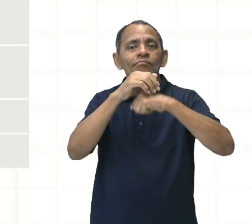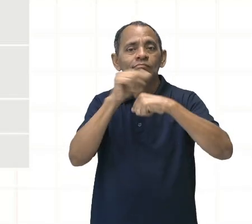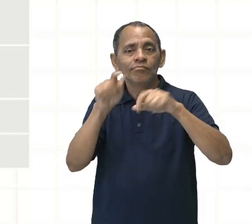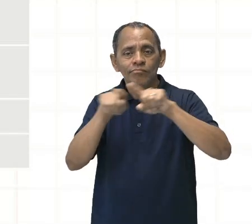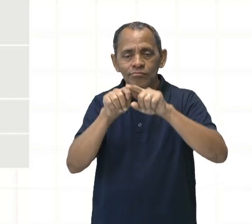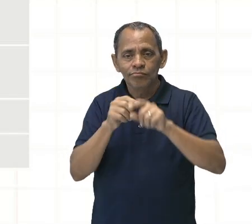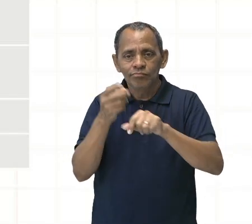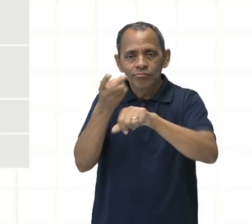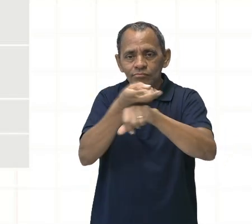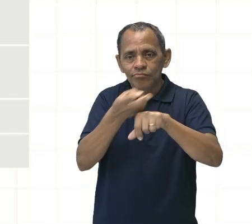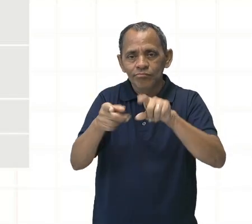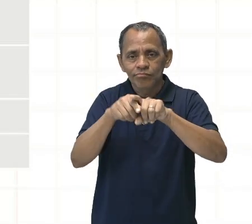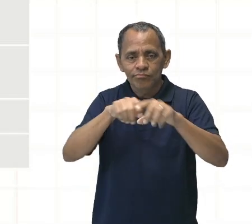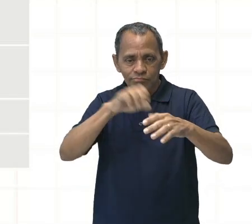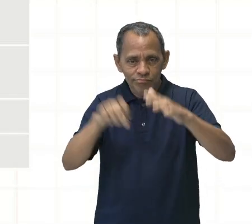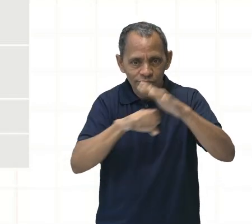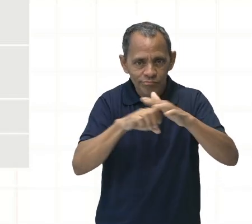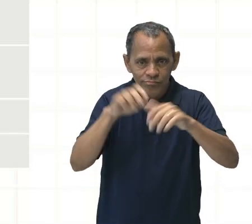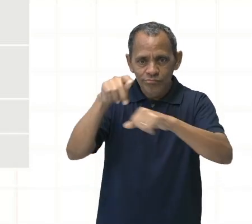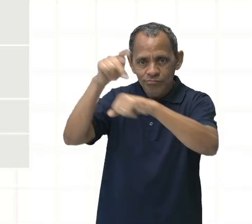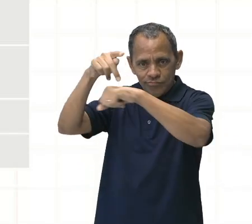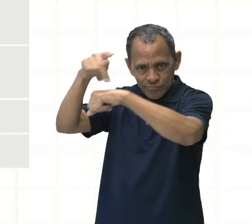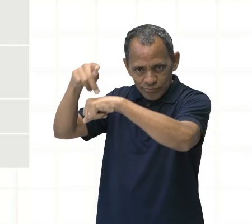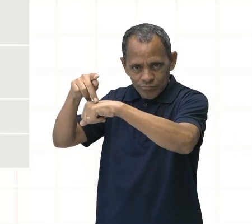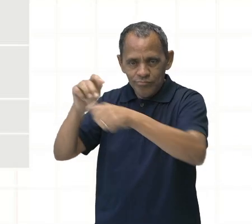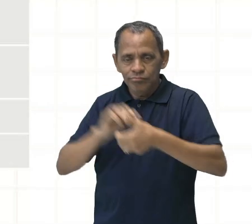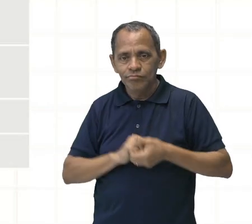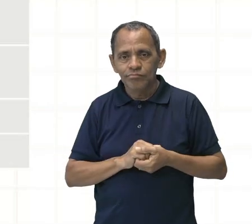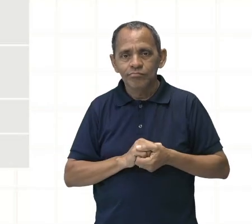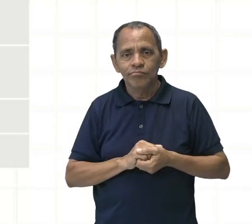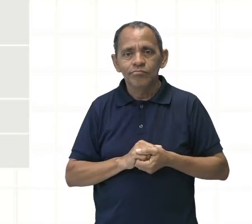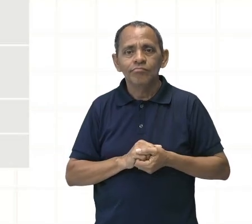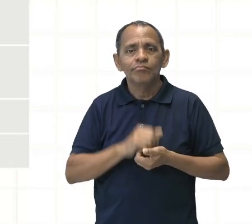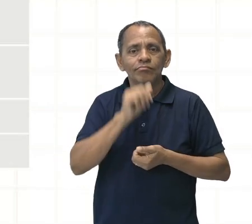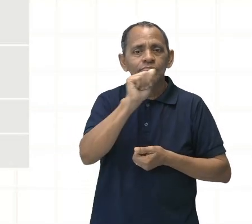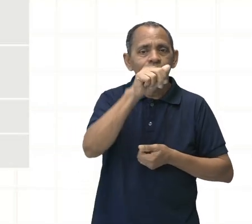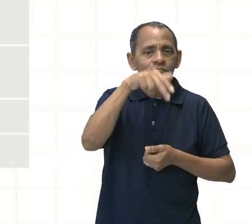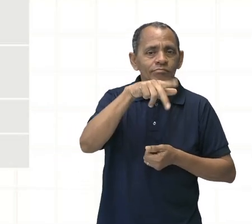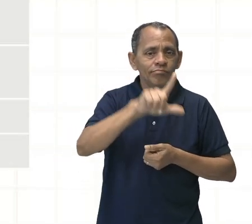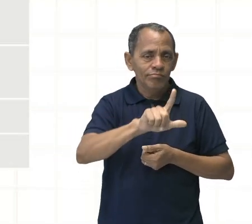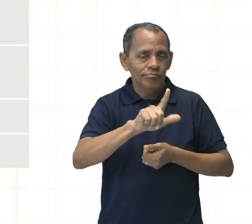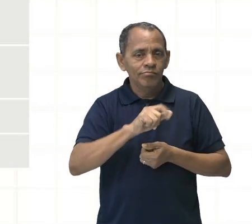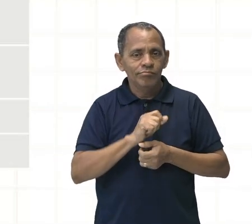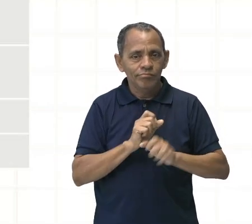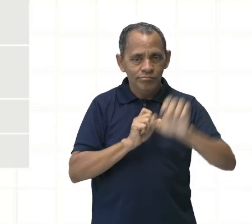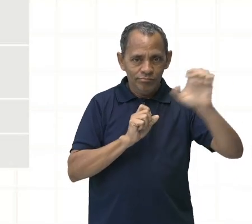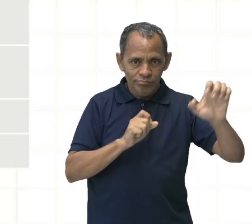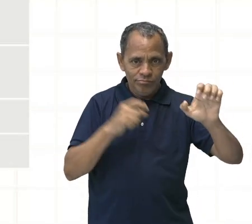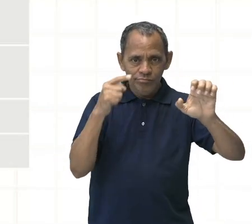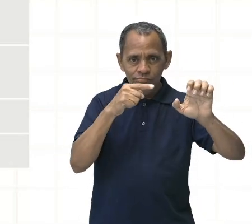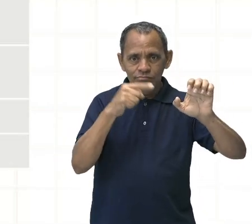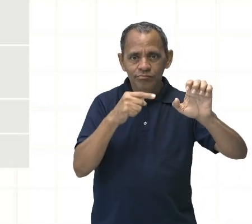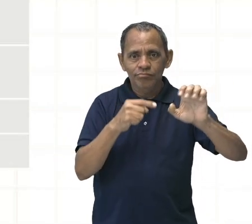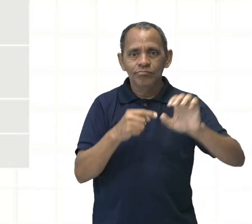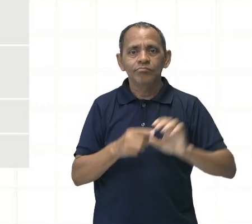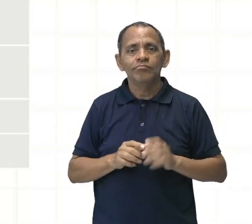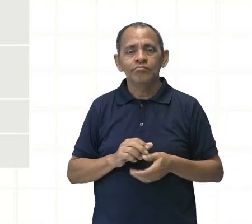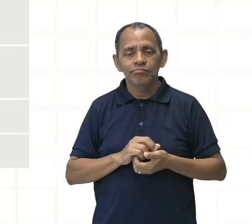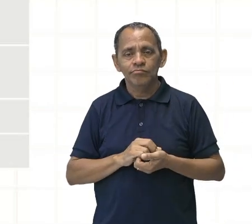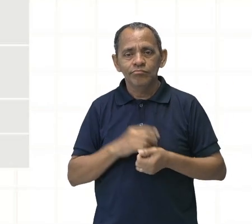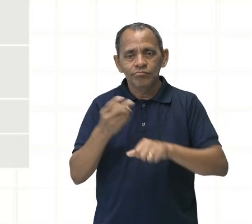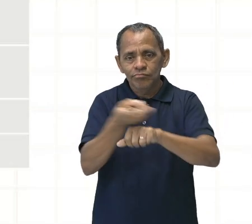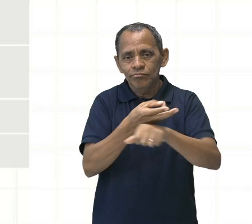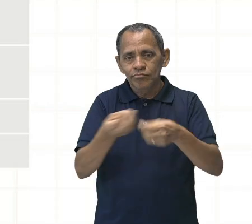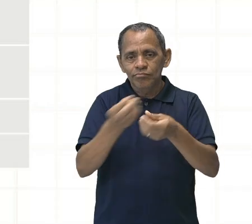estrangeiras. O que estava ligado à ANL era justamente a esquerda, buscava